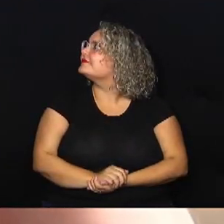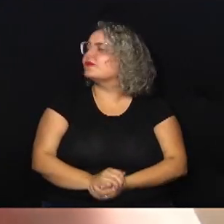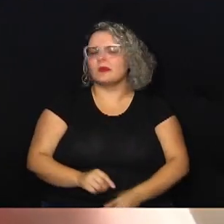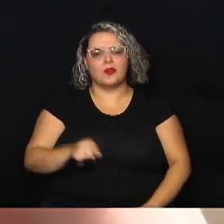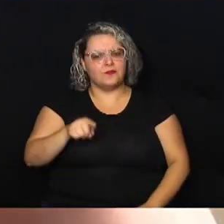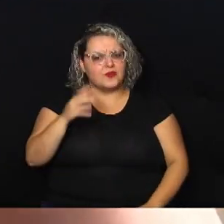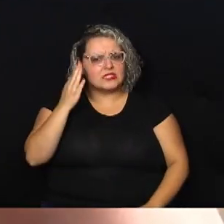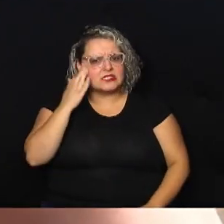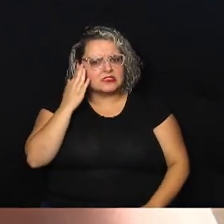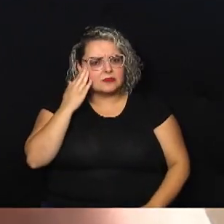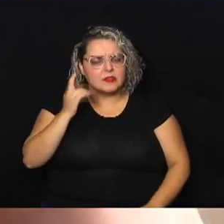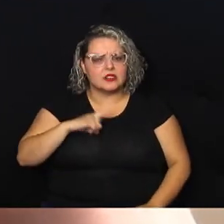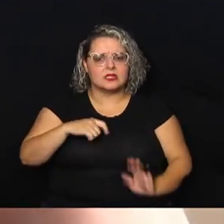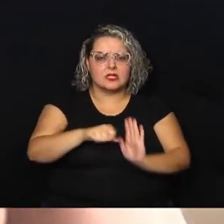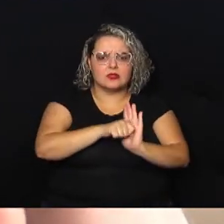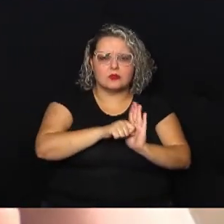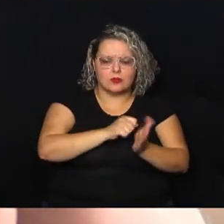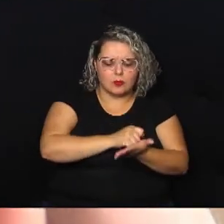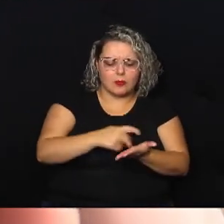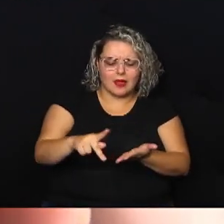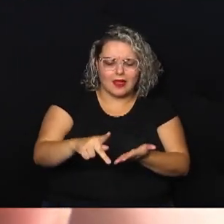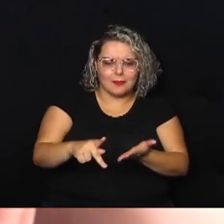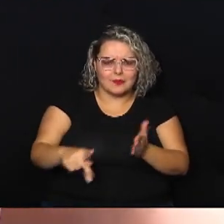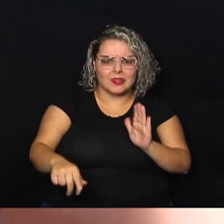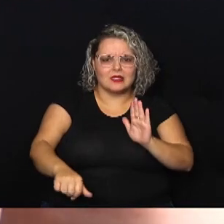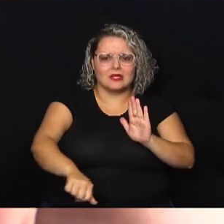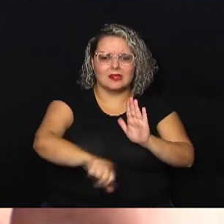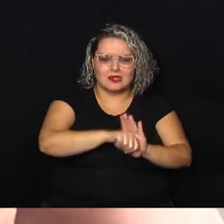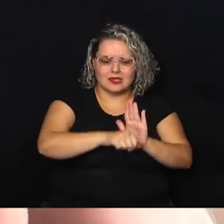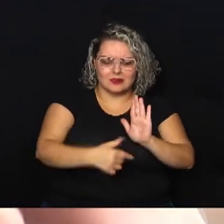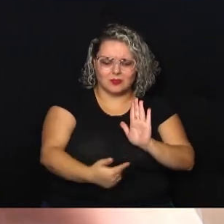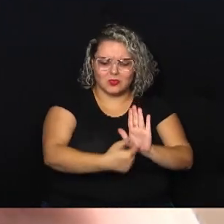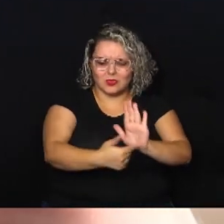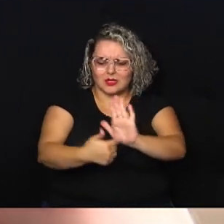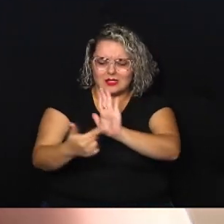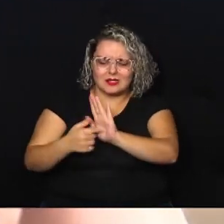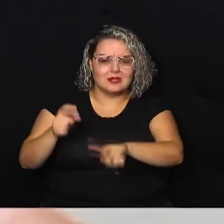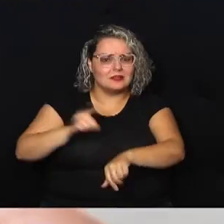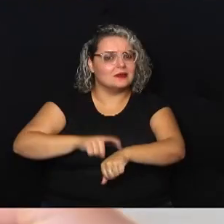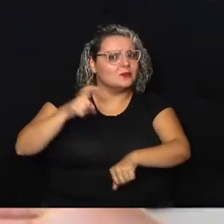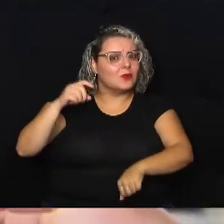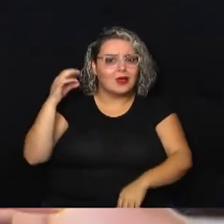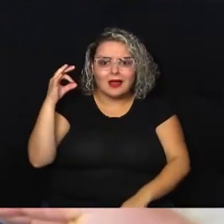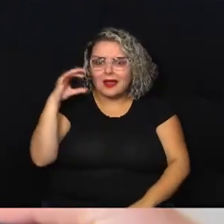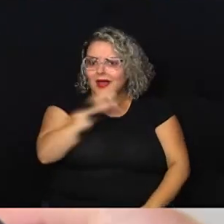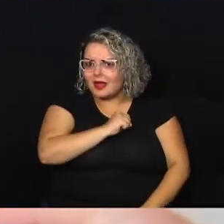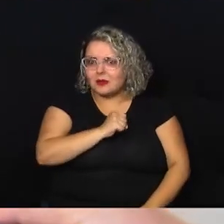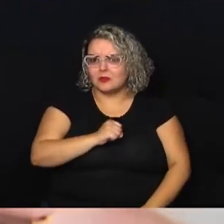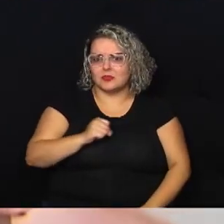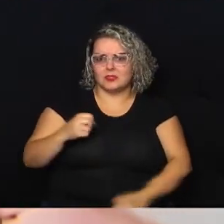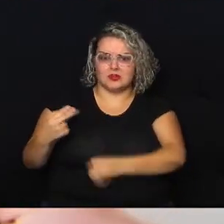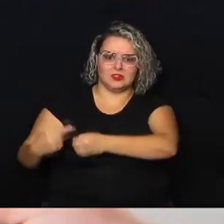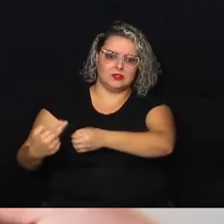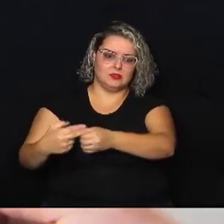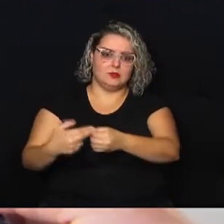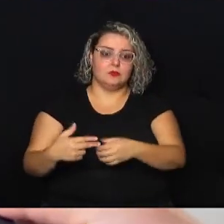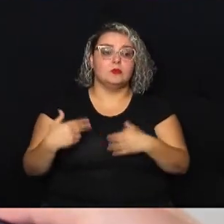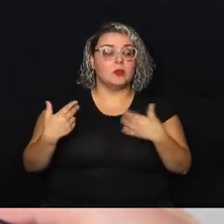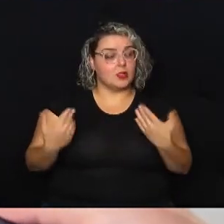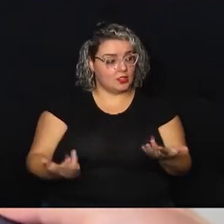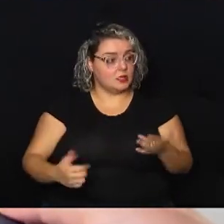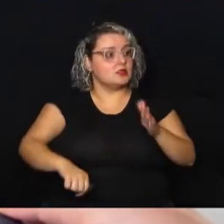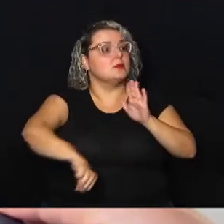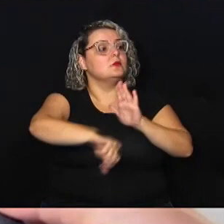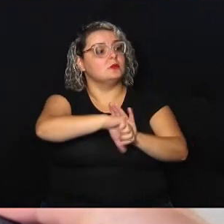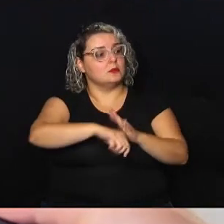um aplicativo que mostra em tempo real as ocorrências na região da Unicamp? Esse aplicativo é um aplicativo de